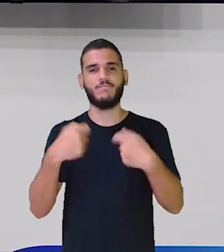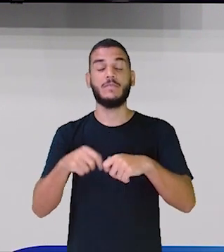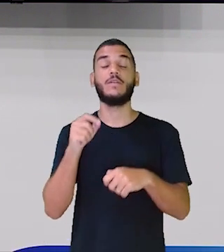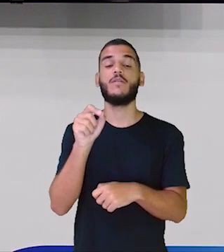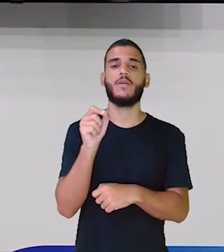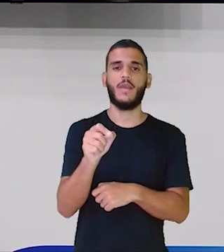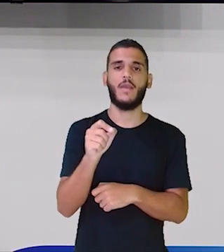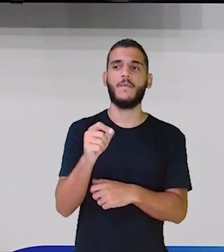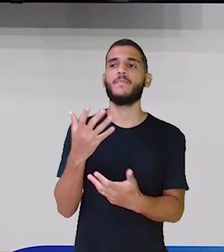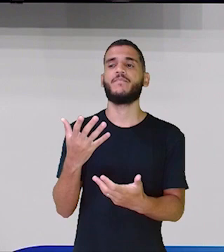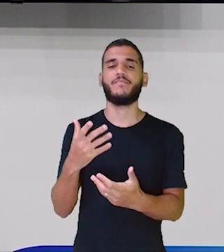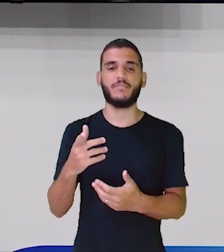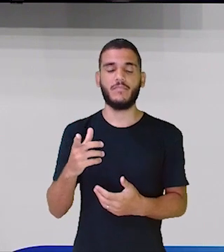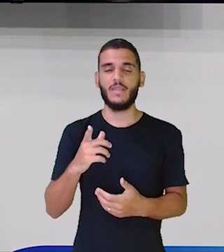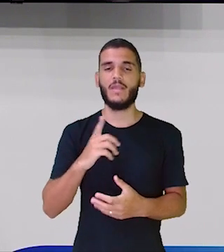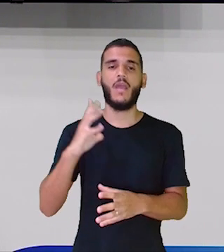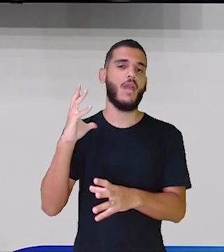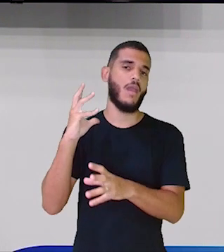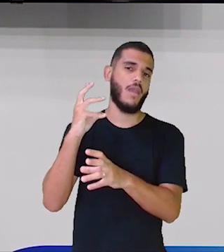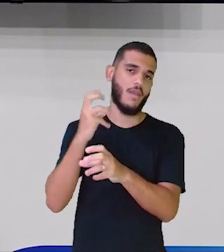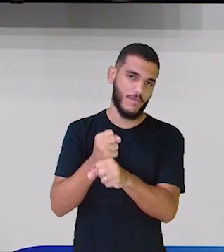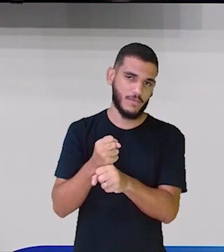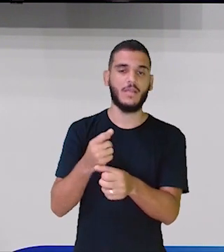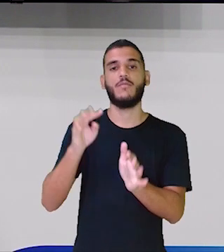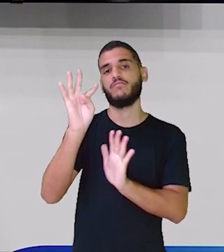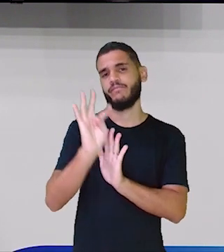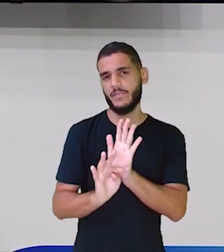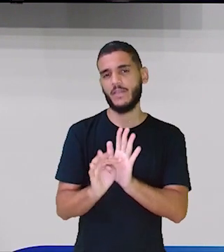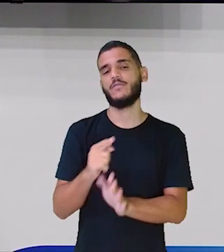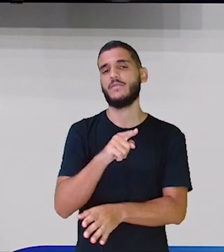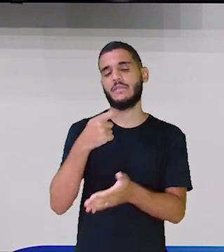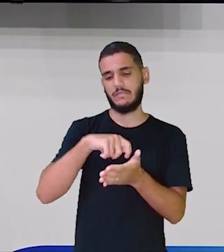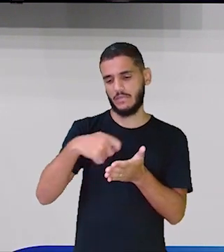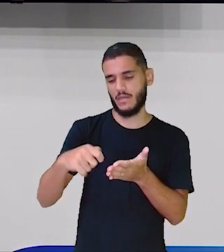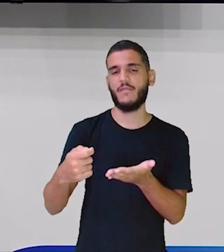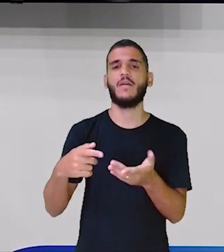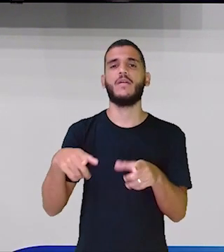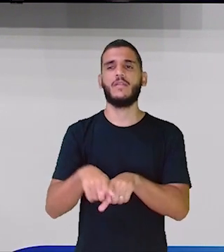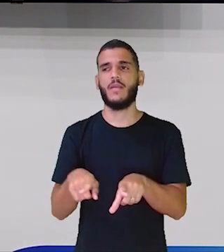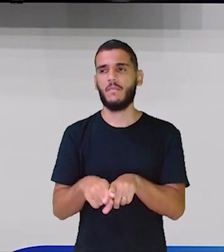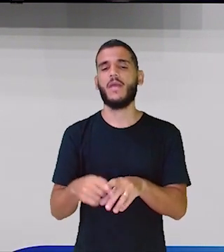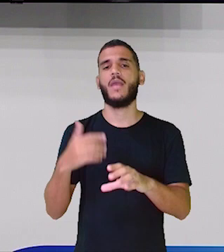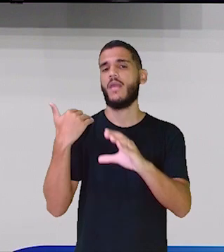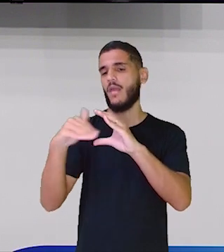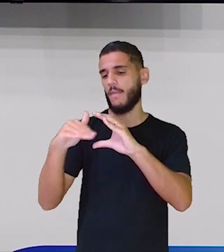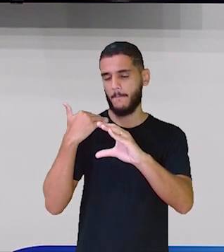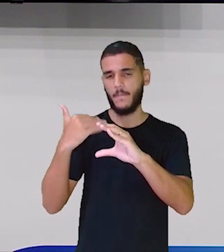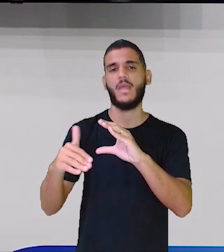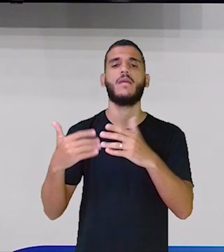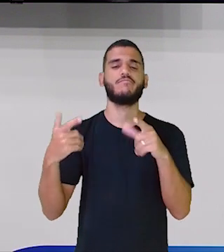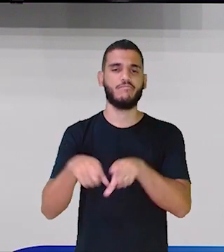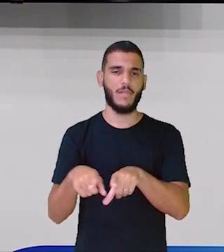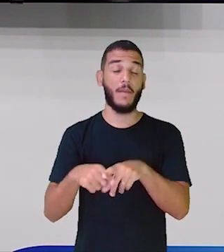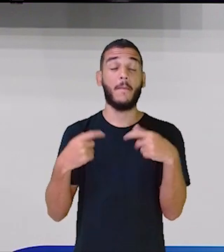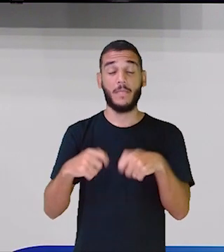precisa revisar aquele texto que você escreveu, aquele e-mail que você vai